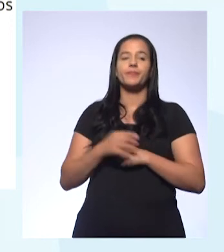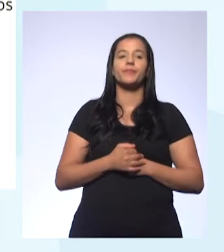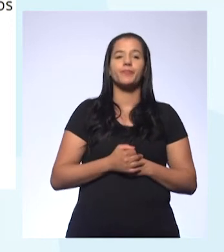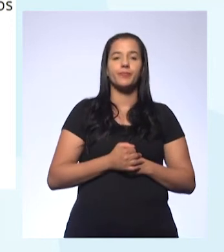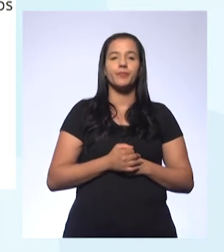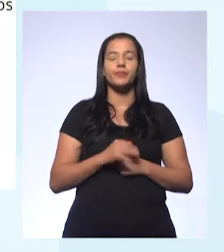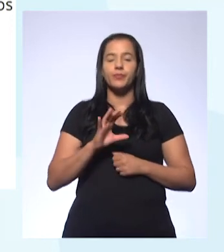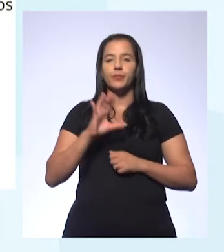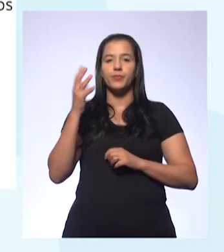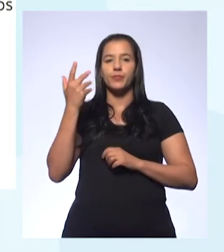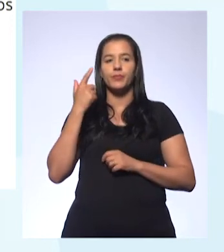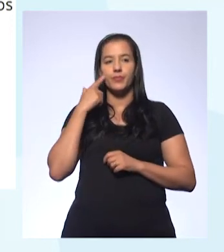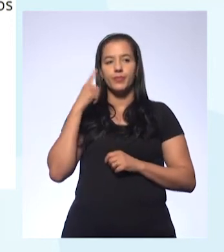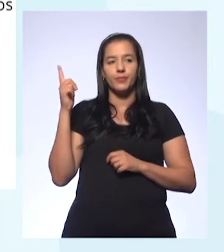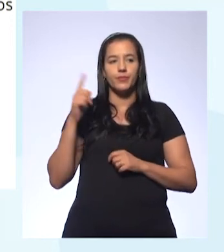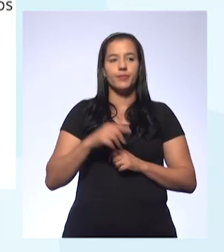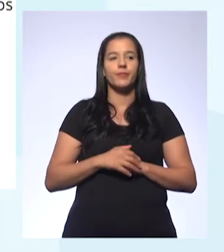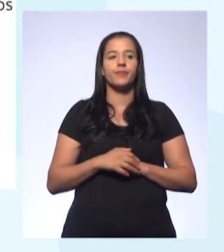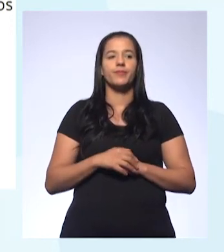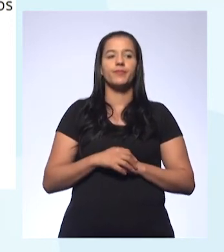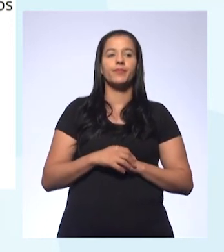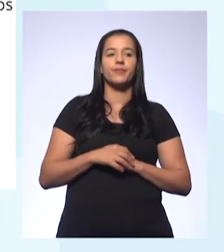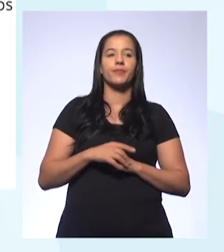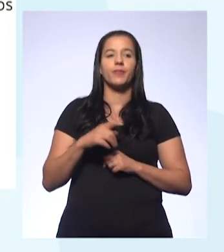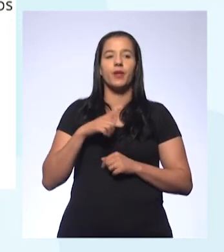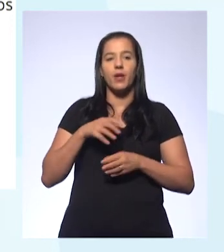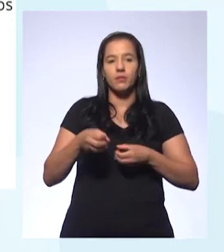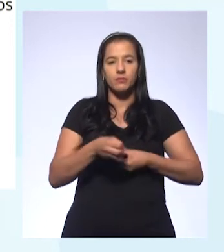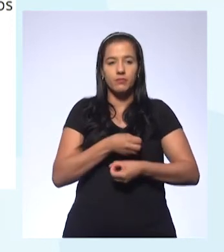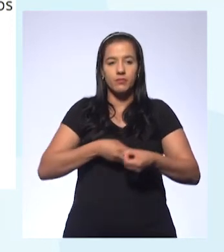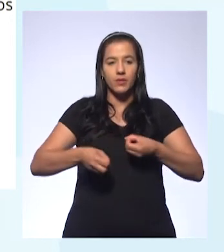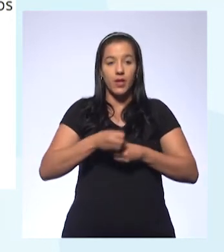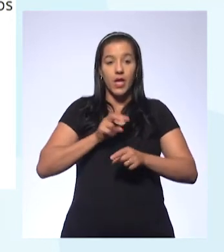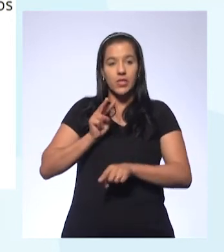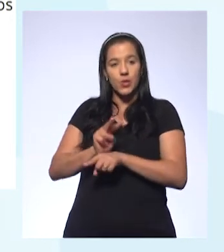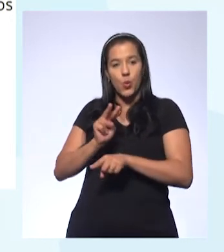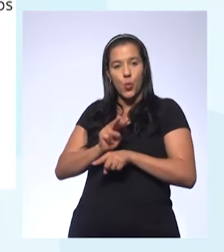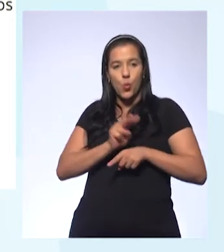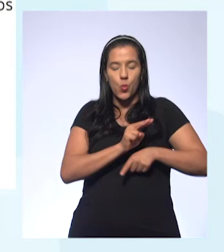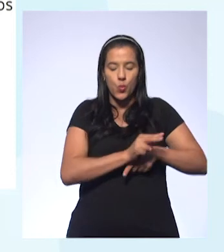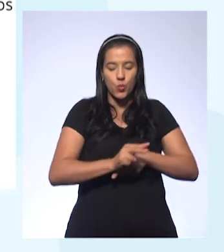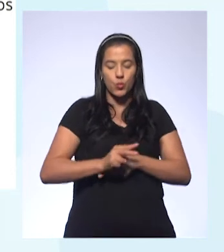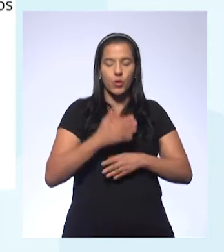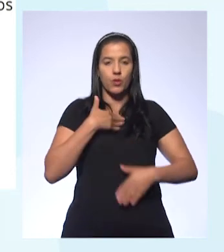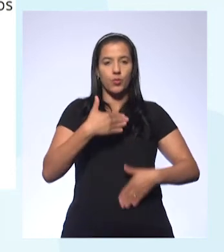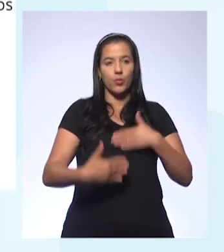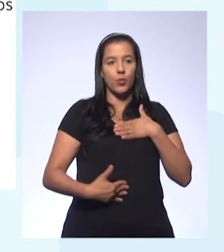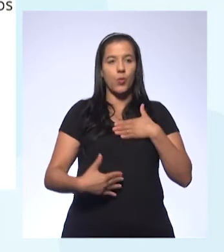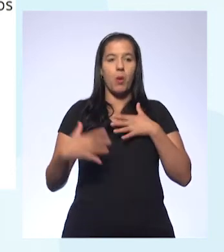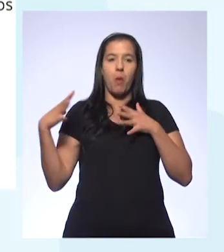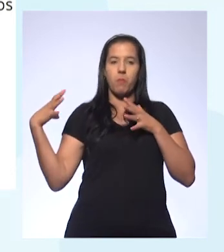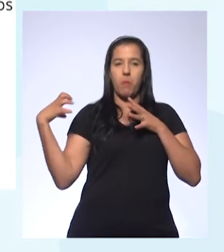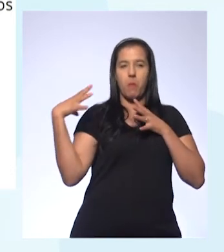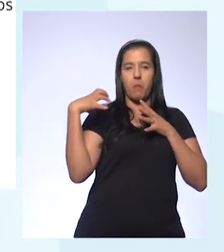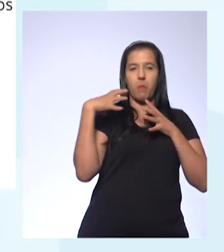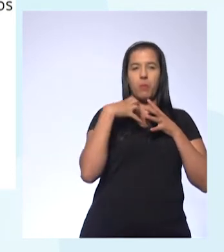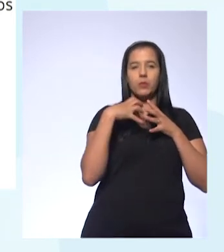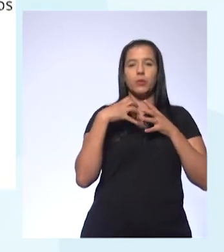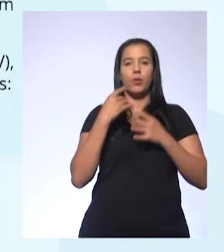como isso acontece, né? A celulinha ali que deveria defender o corpo está sendo atacada